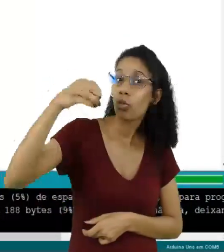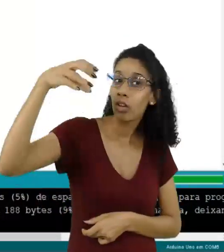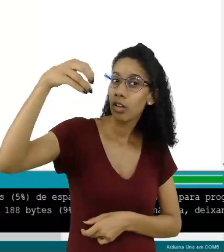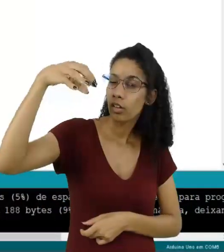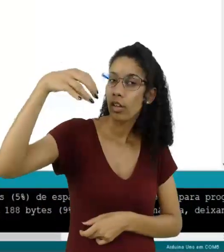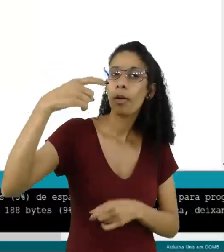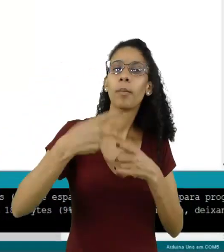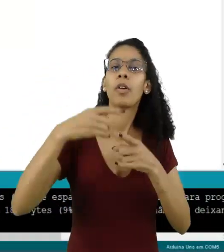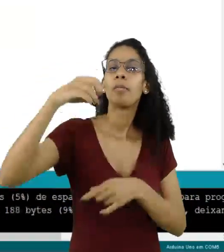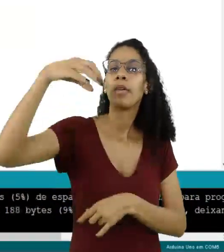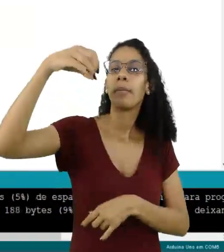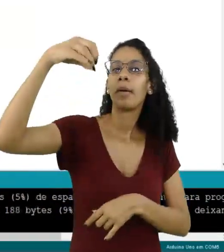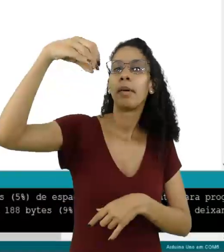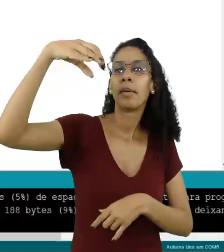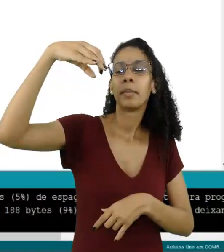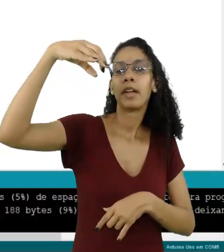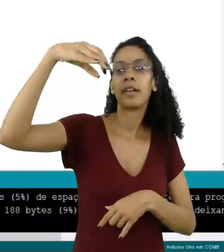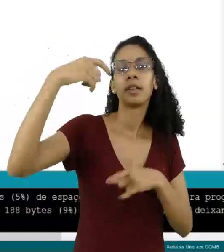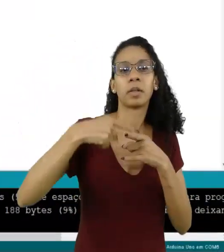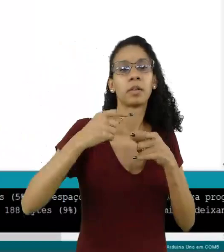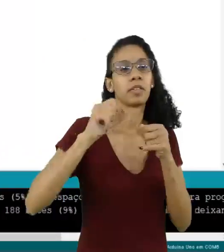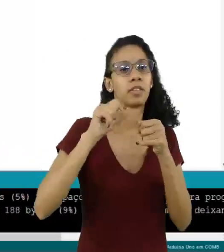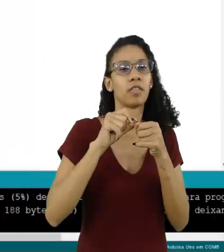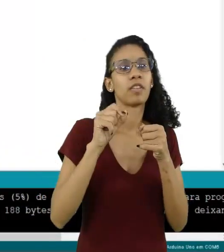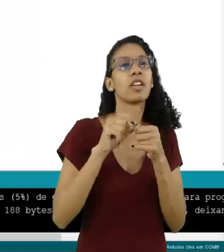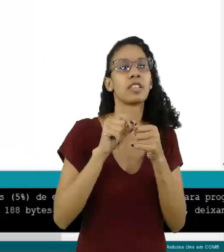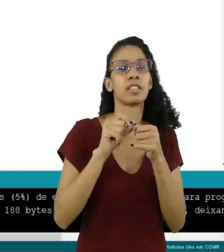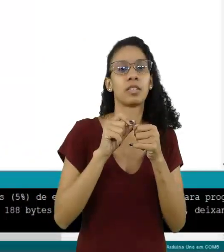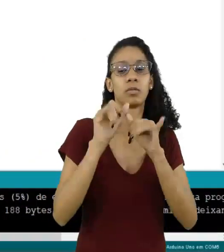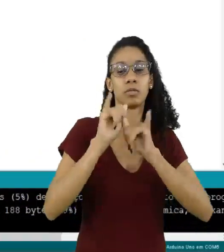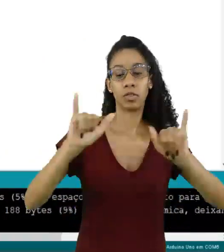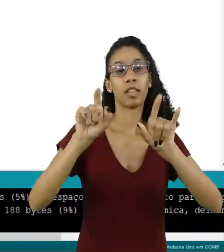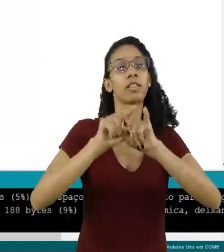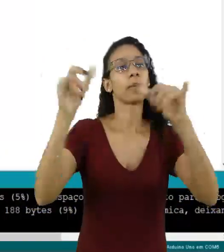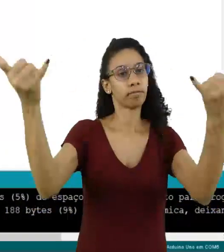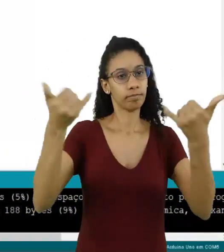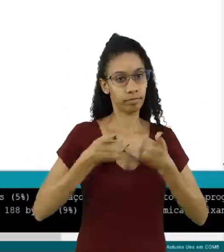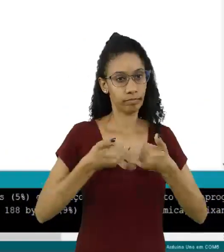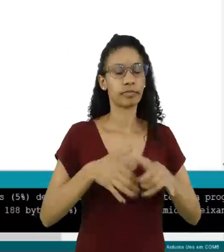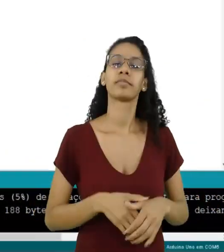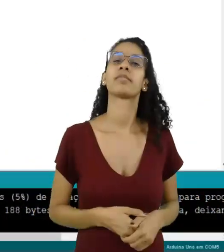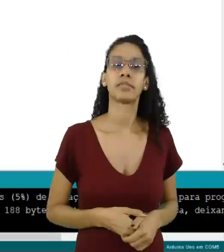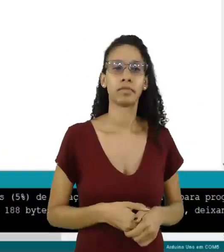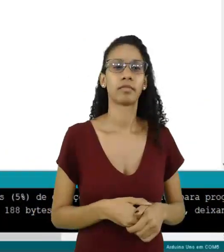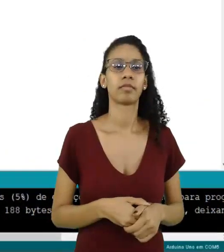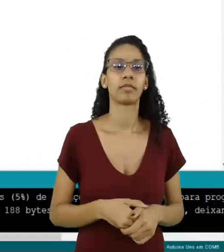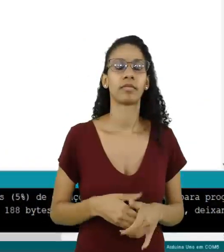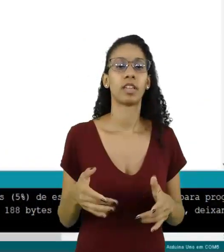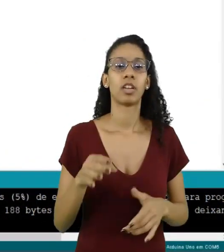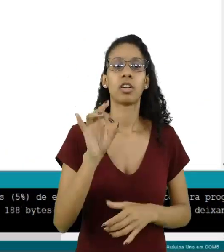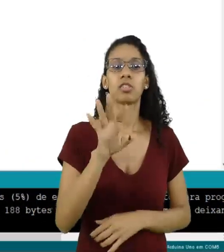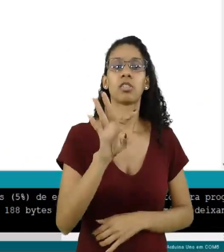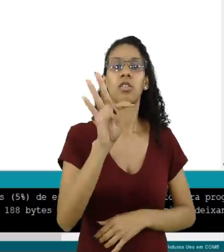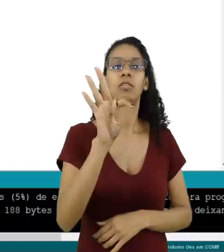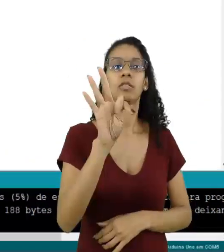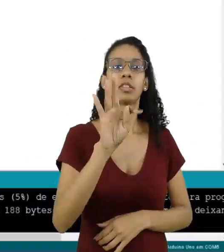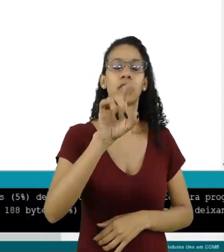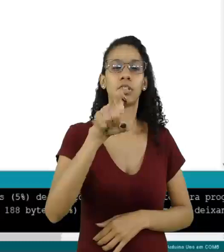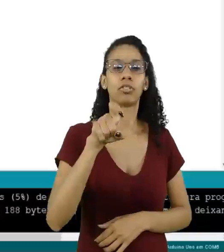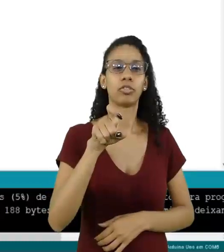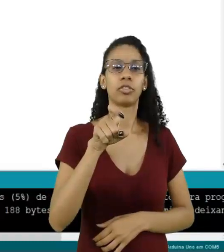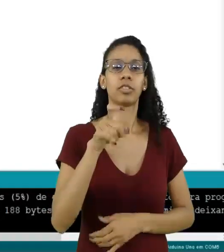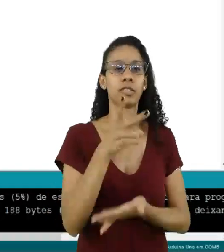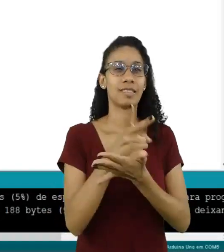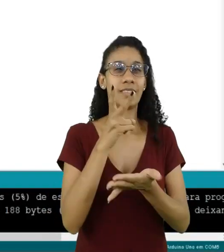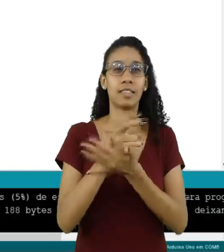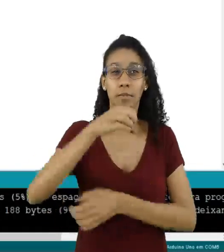Ó, viu que eles ficam piscando? Isso quer dizer que eu estou fazendo a gravação, estou enviando e recebendo informação. Agora eu tenho só o pino TX aceso